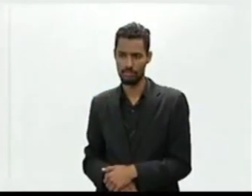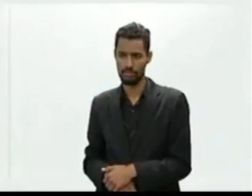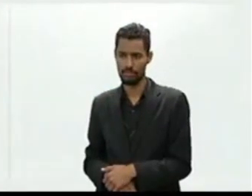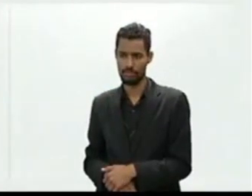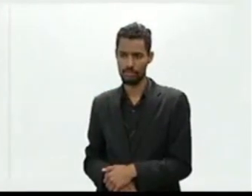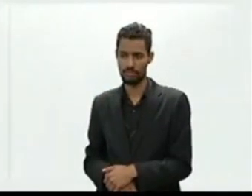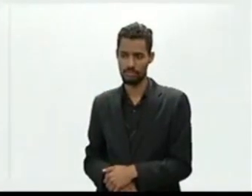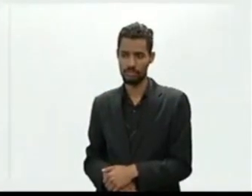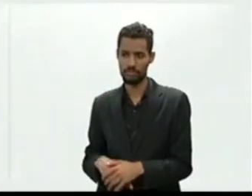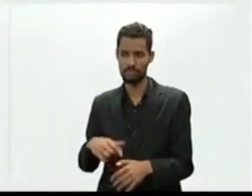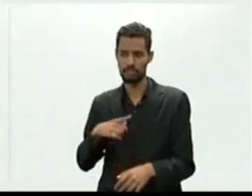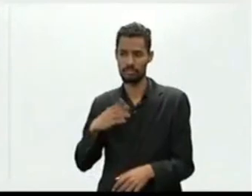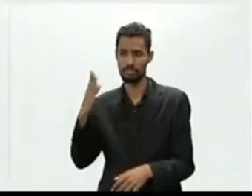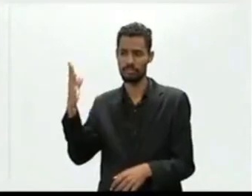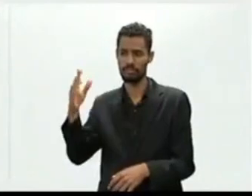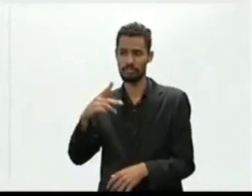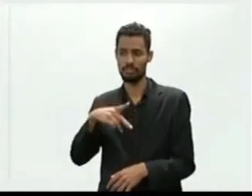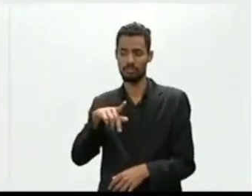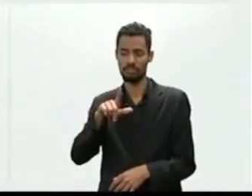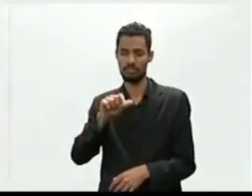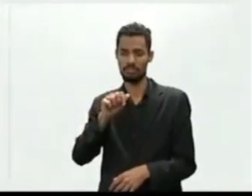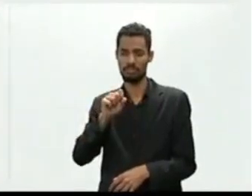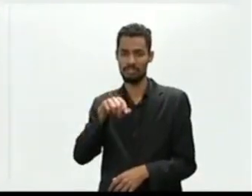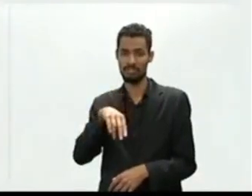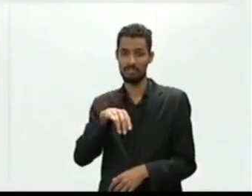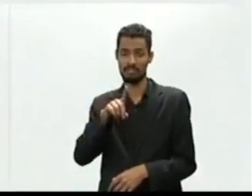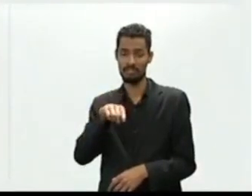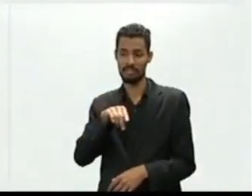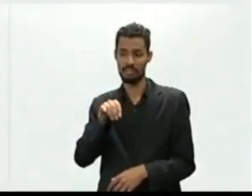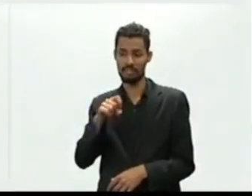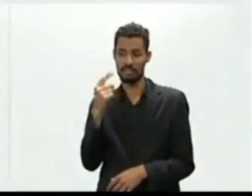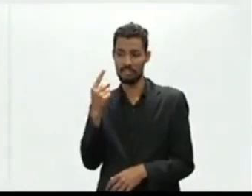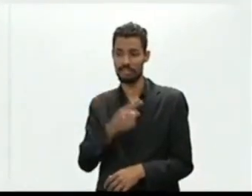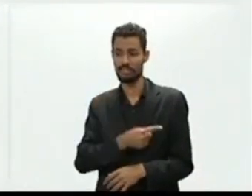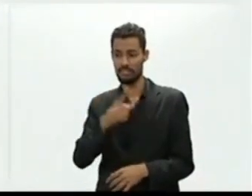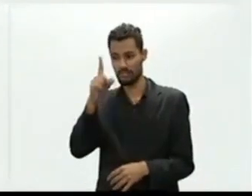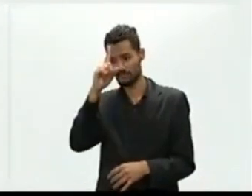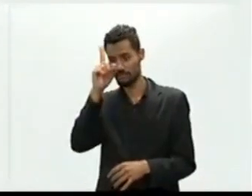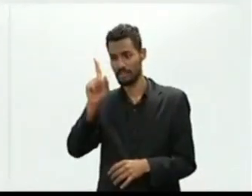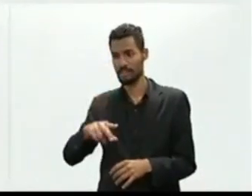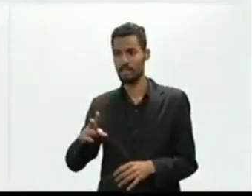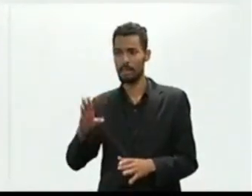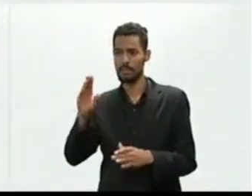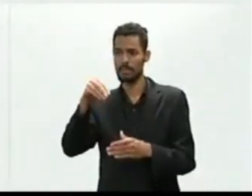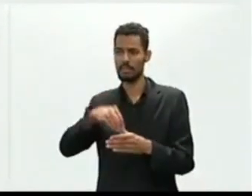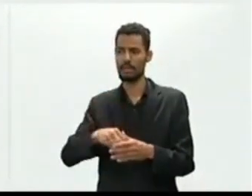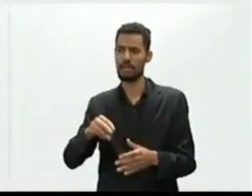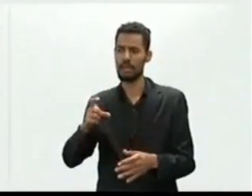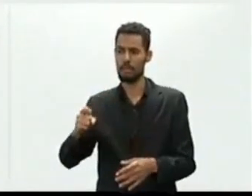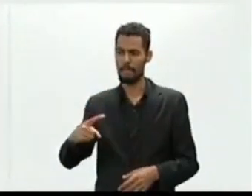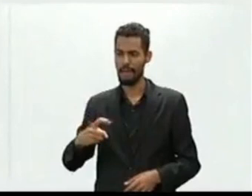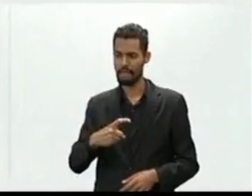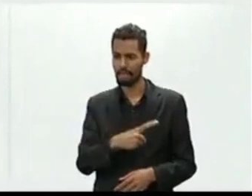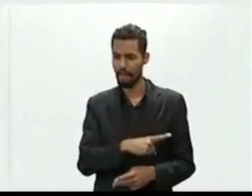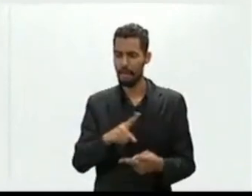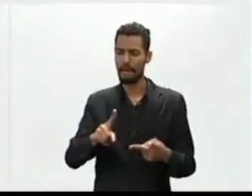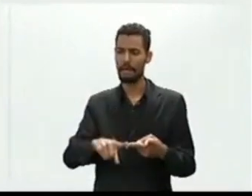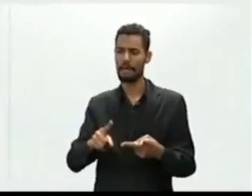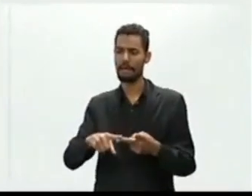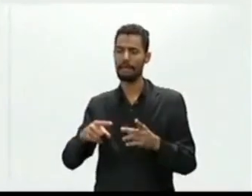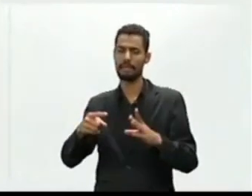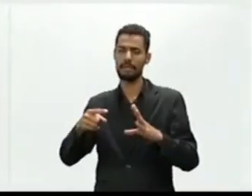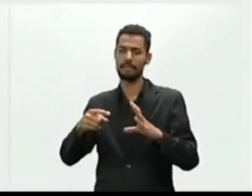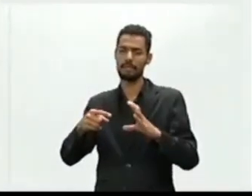Tendo esses plasmídios, a gente consegue colocá-los dentro de bactérias, dentro de células